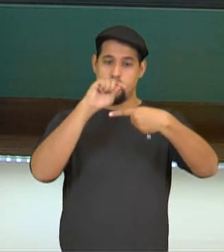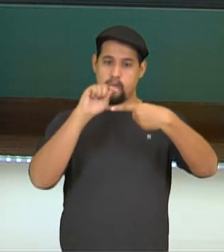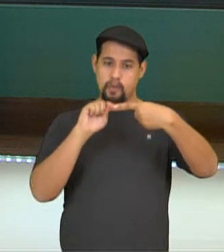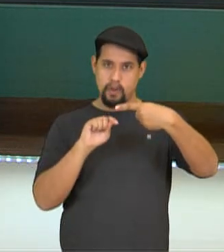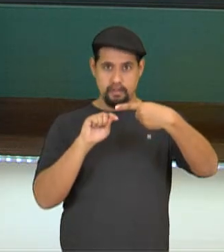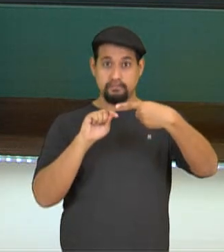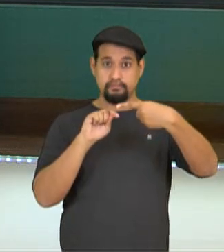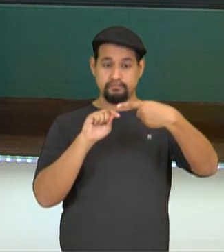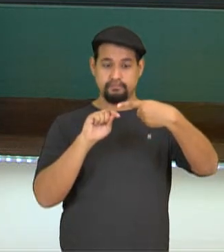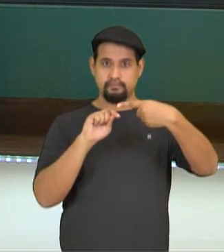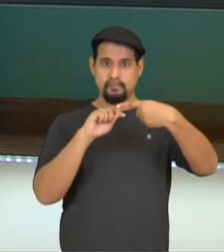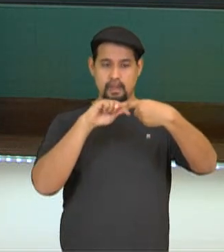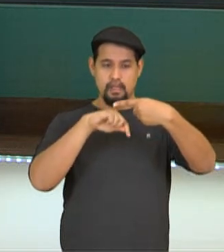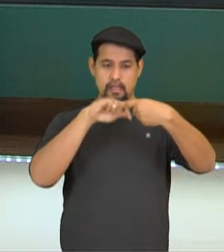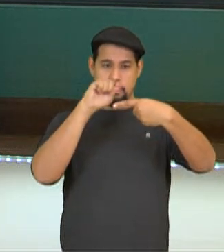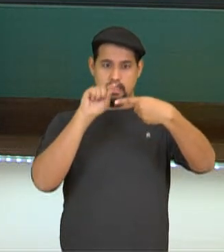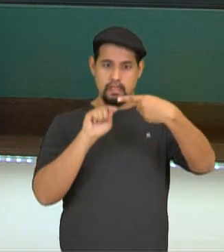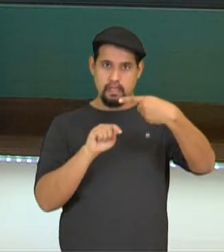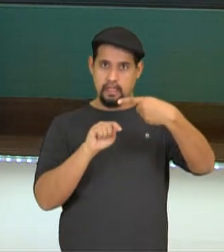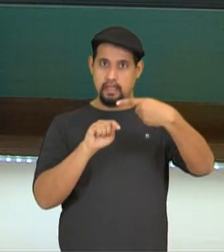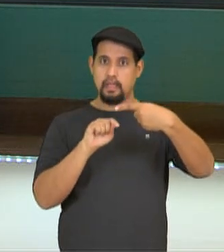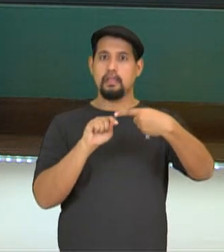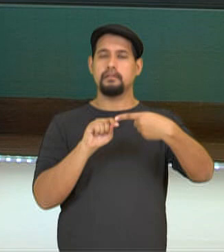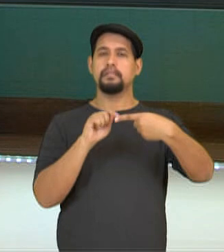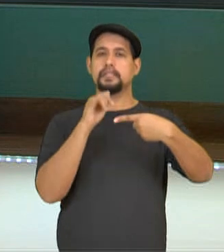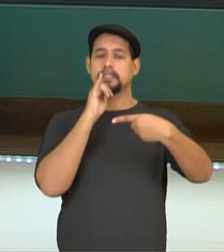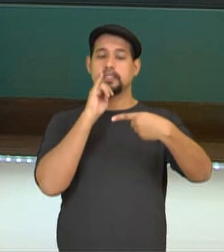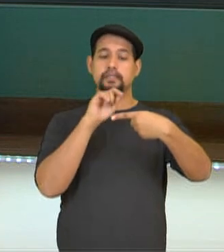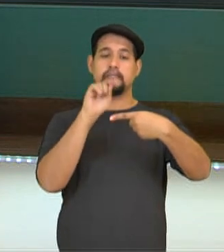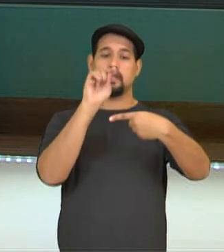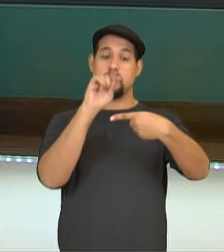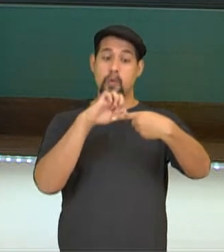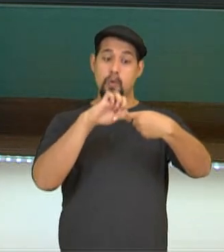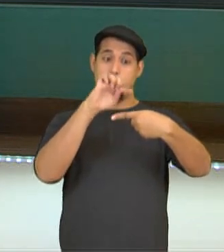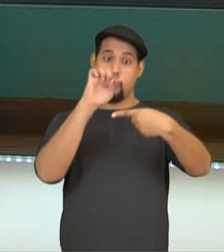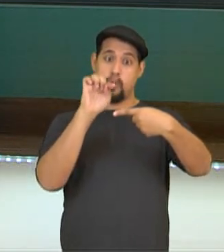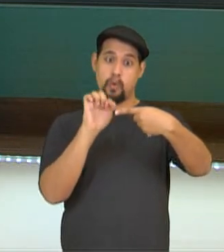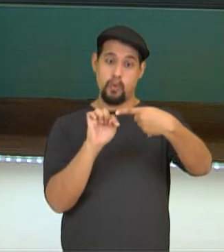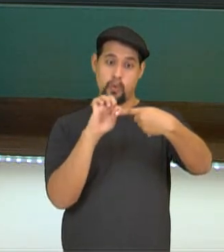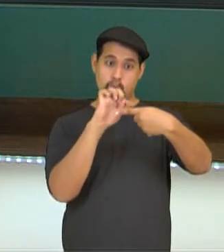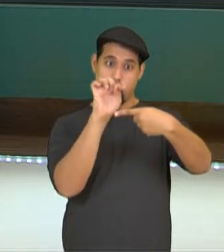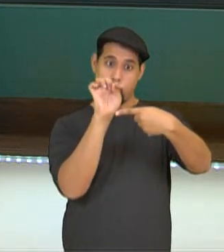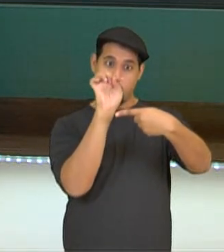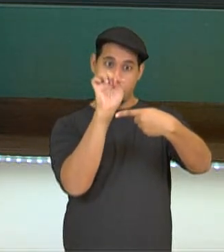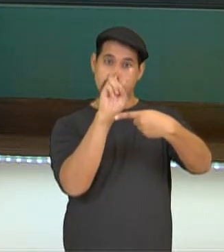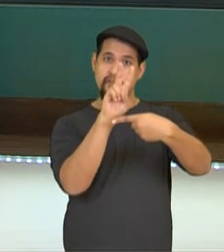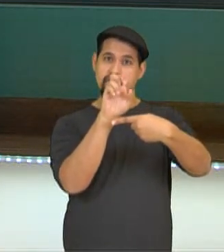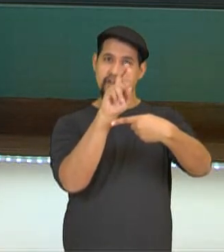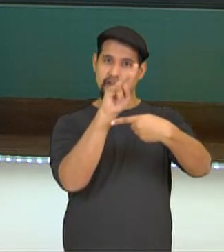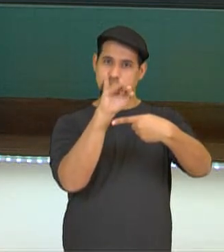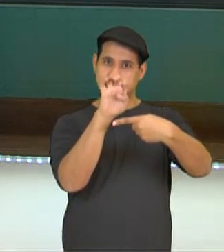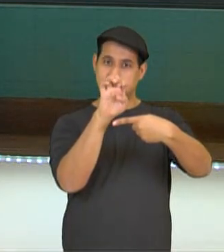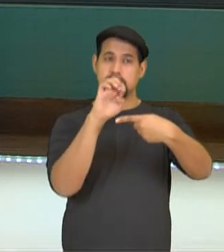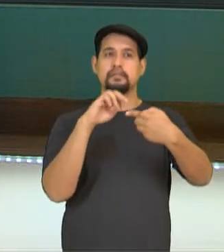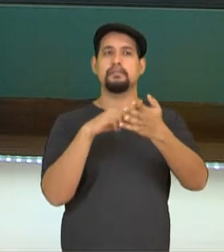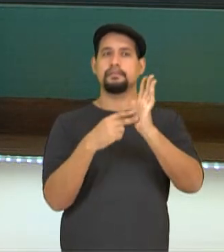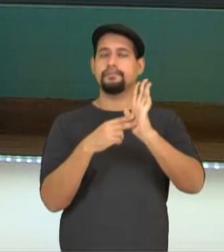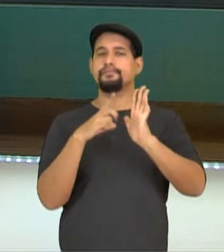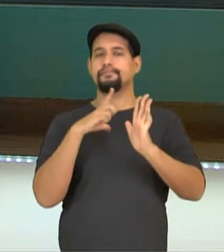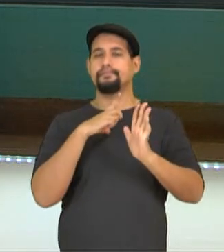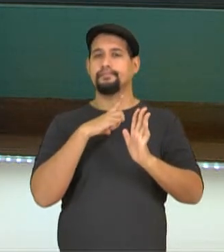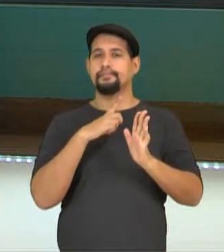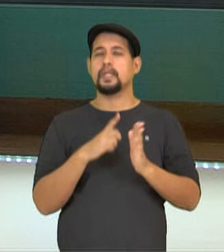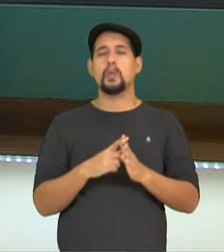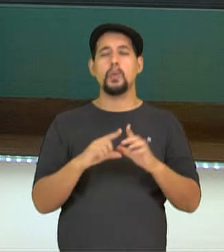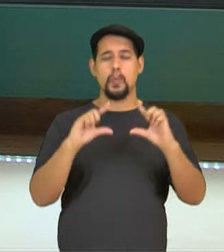para baixo, o vértice é um ponto de máximo, está lá em cima. E no caso da parábola ter a concavidade aberta para cima, nós temos o